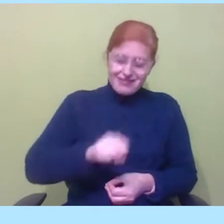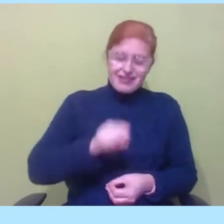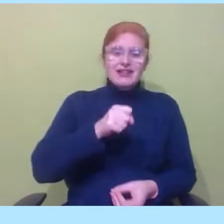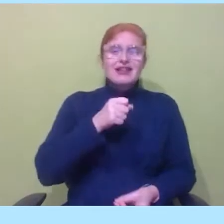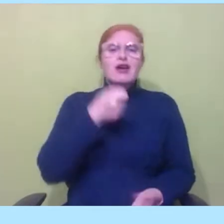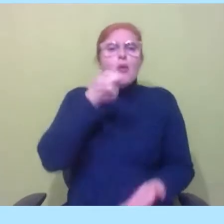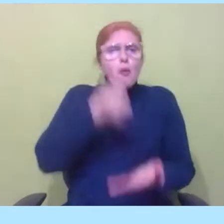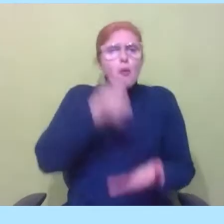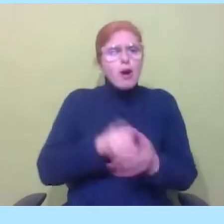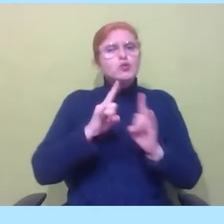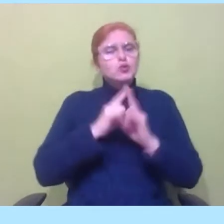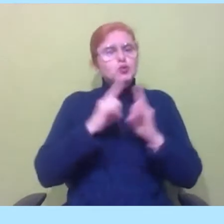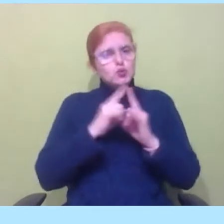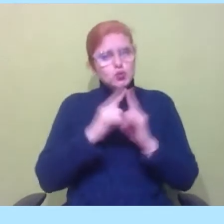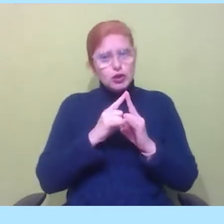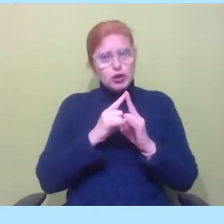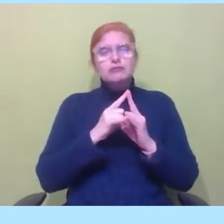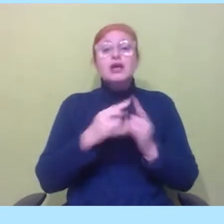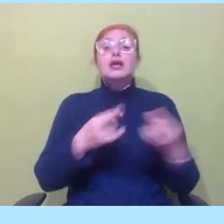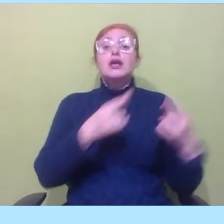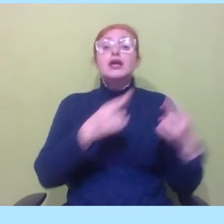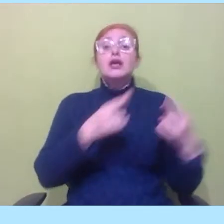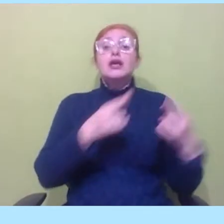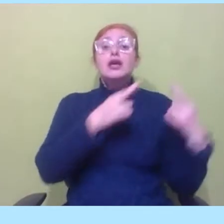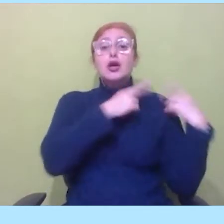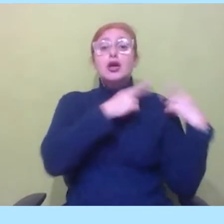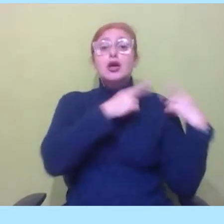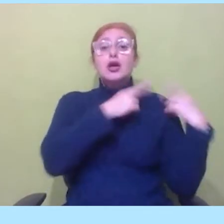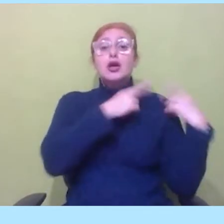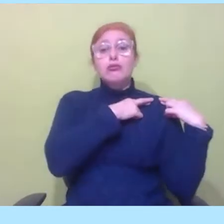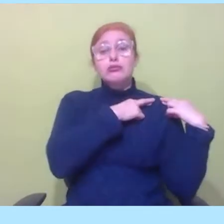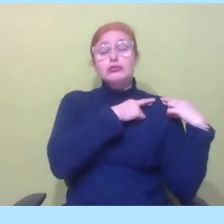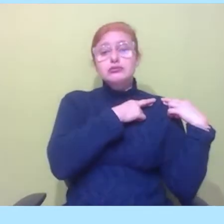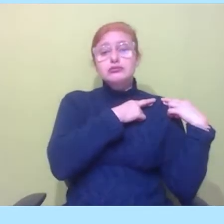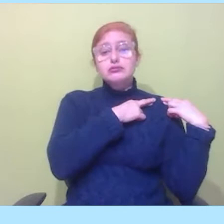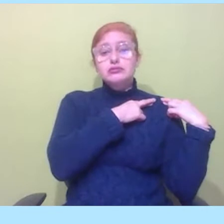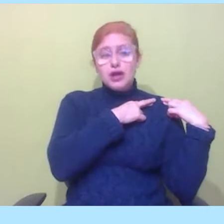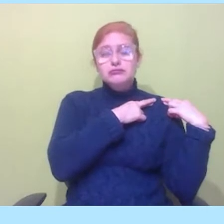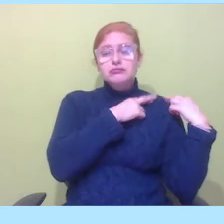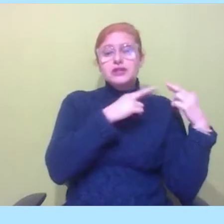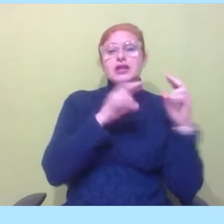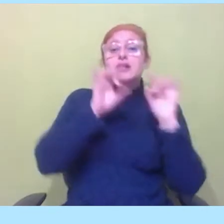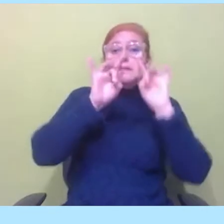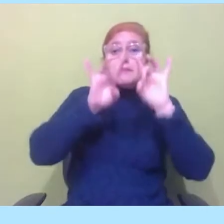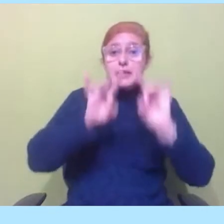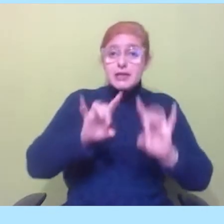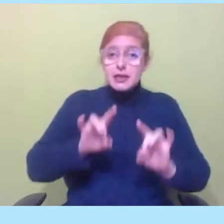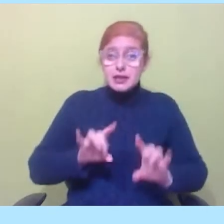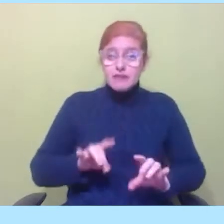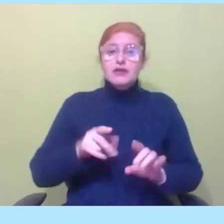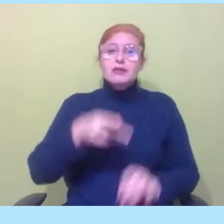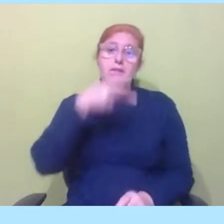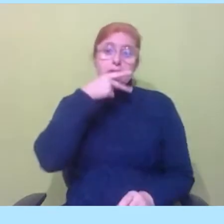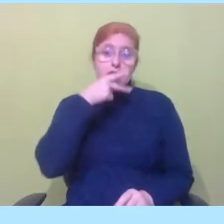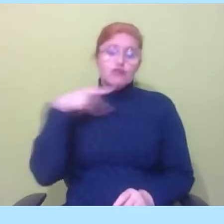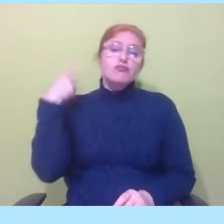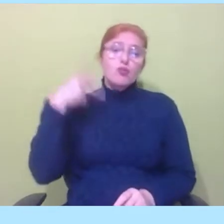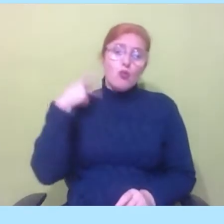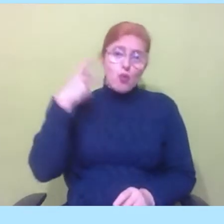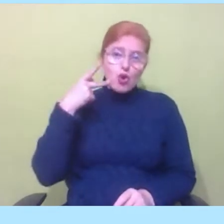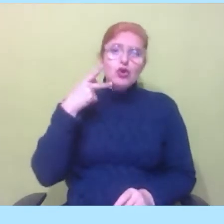a gente precisa responsabilizar neste caso, né, especificamente dos partidos políticos, cobrar desses